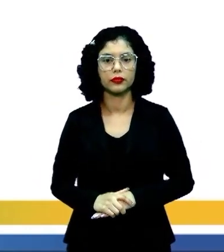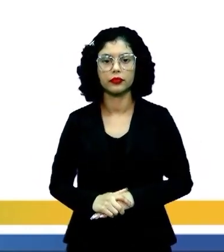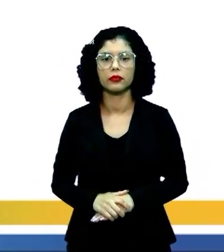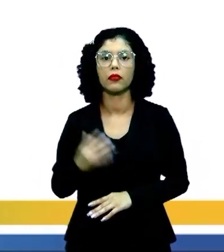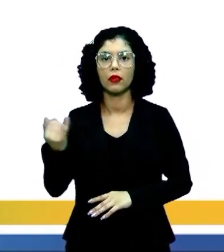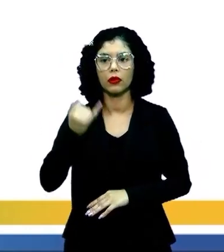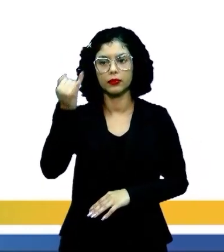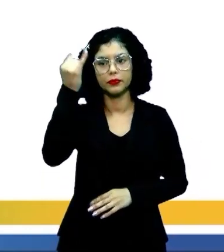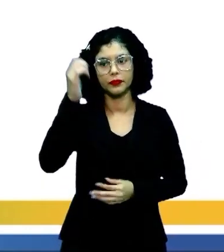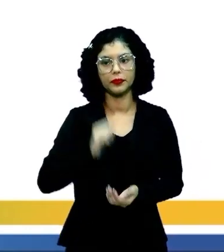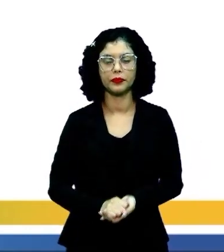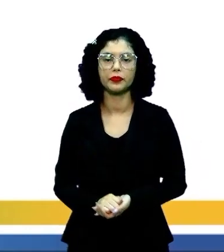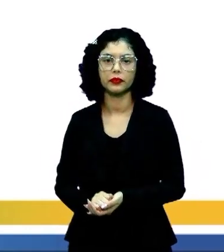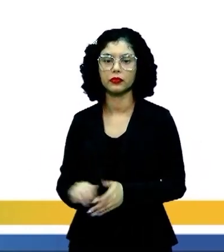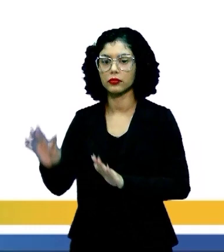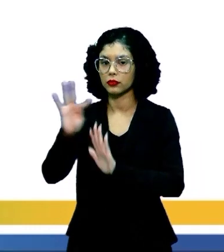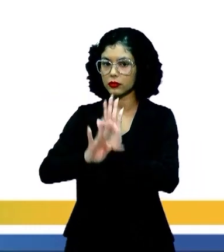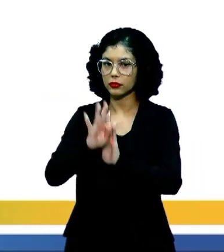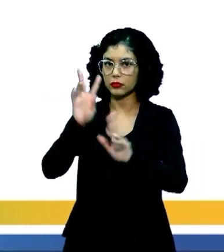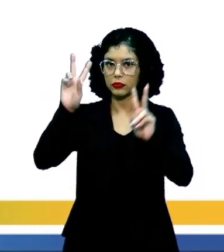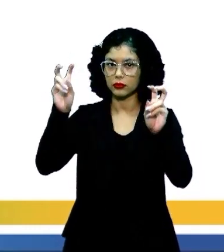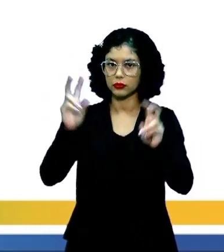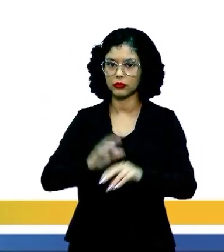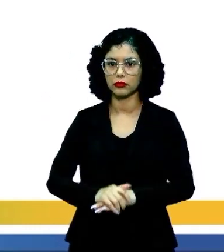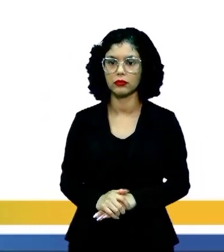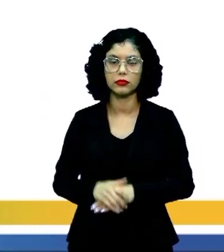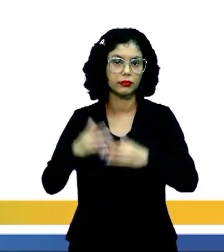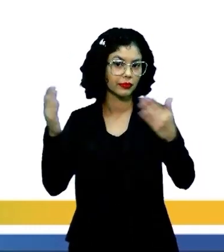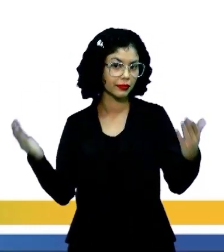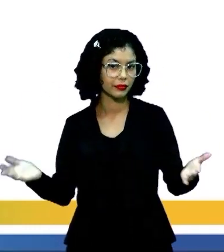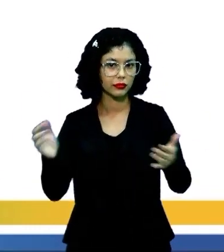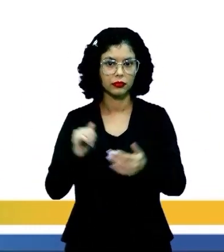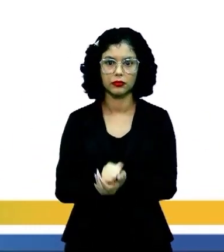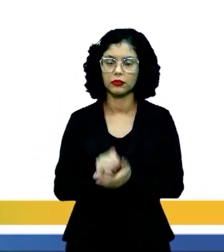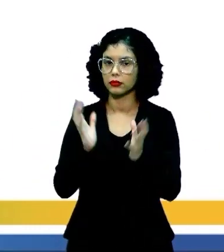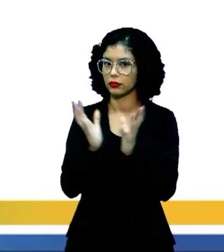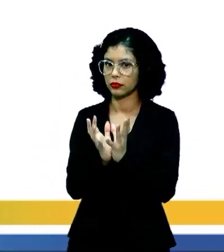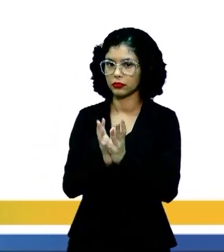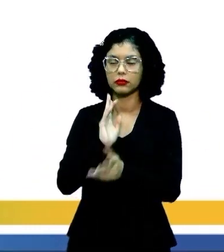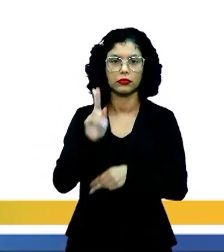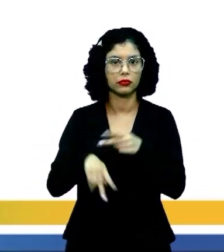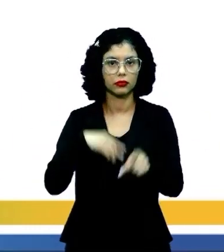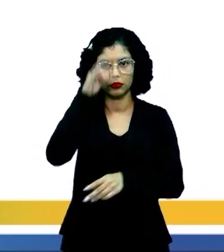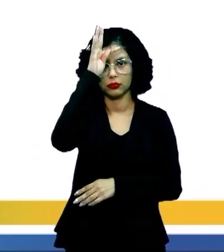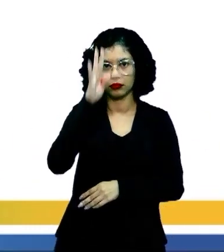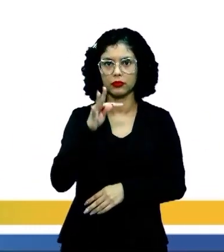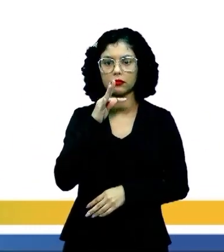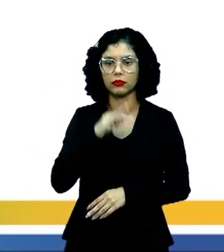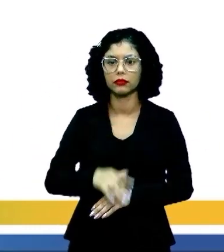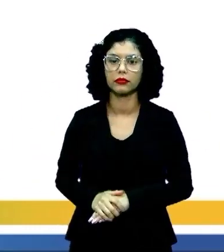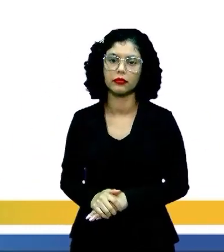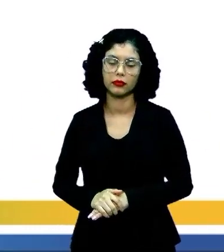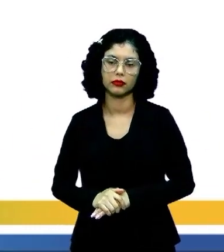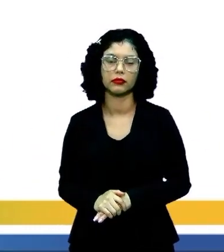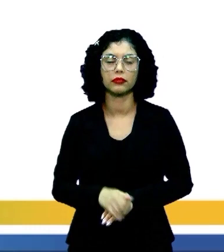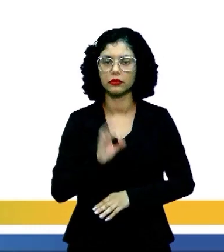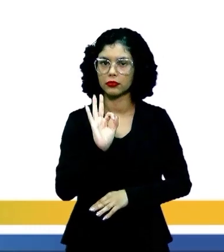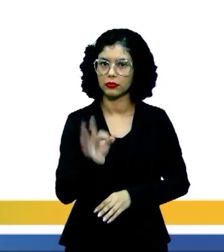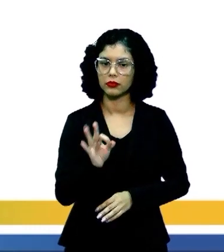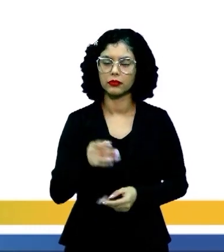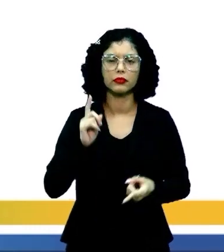assunto principal desse tema? Lógico que é comunidades e povos tradicionais,